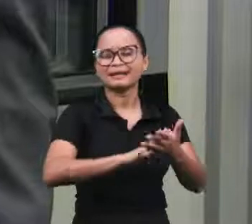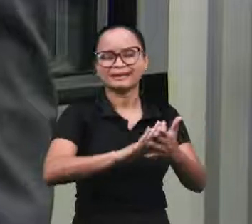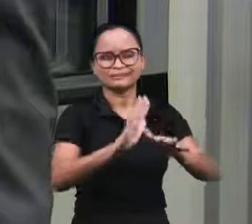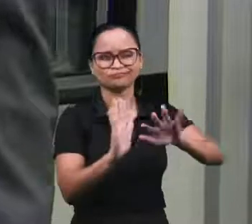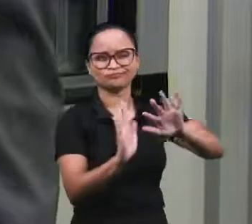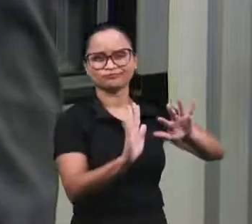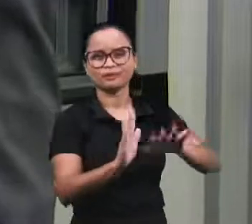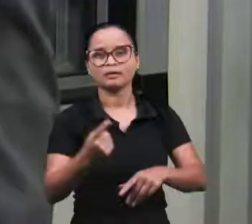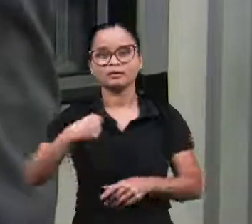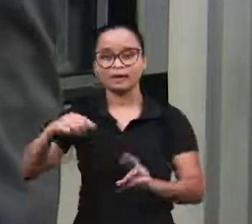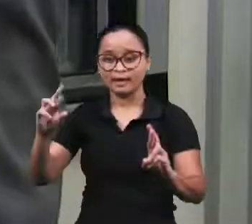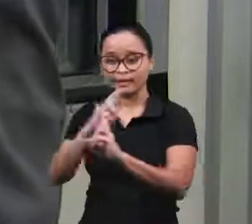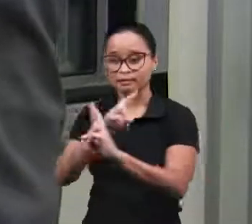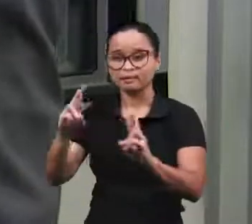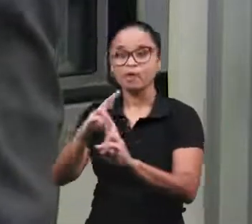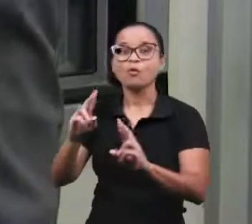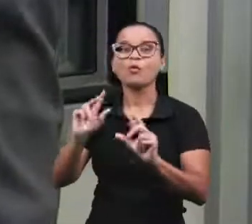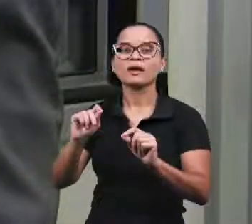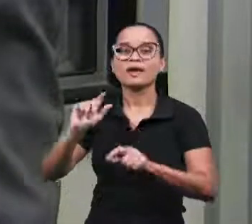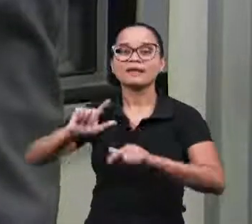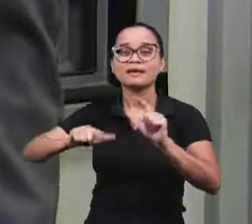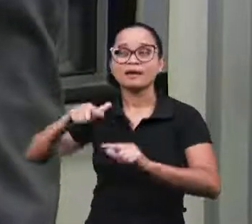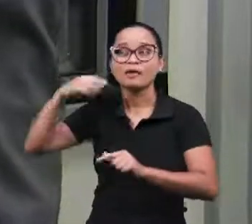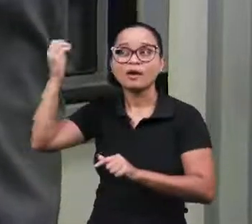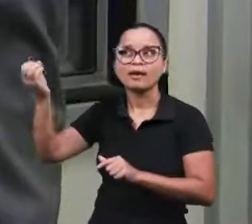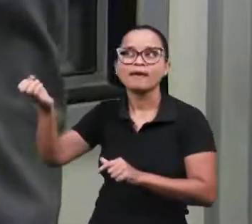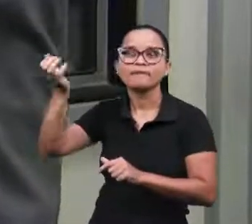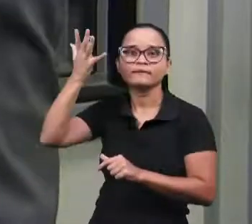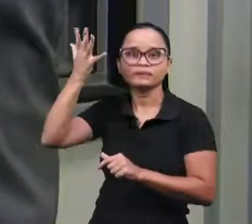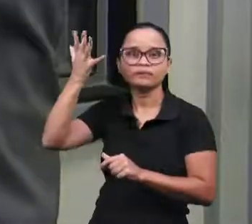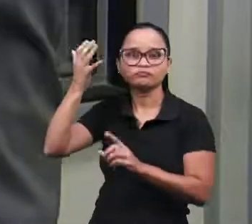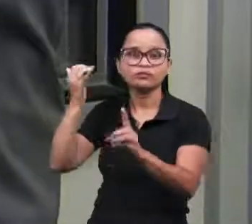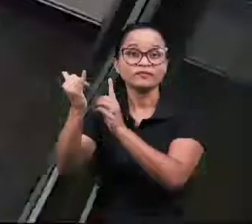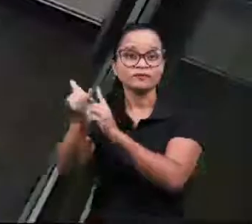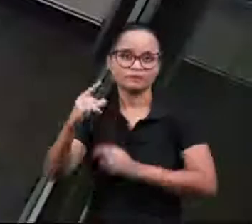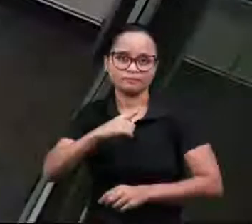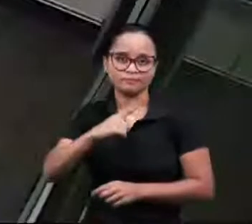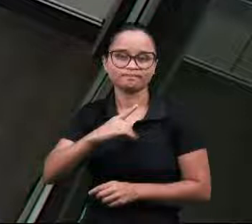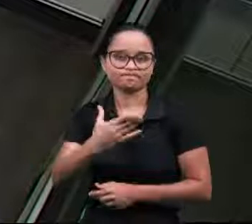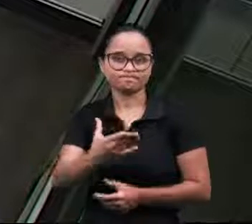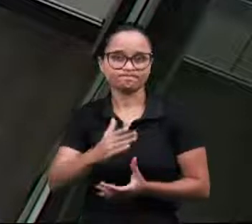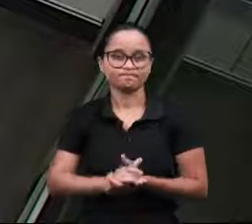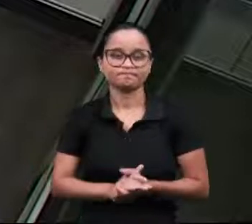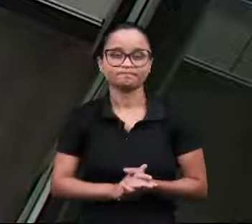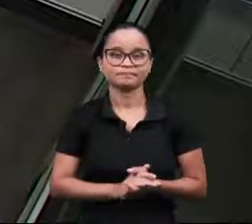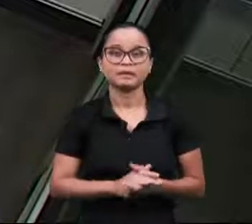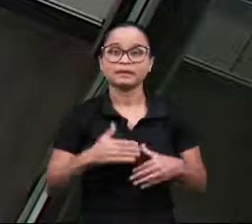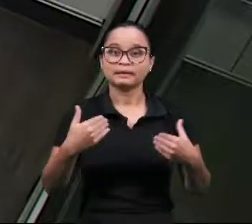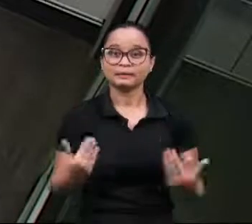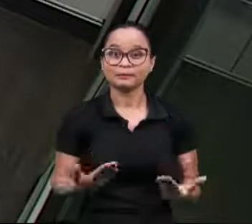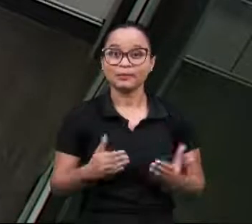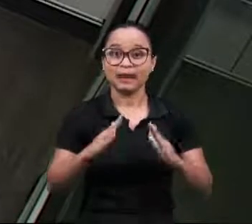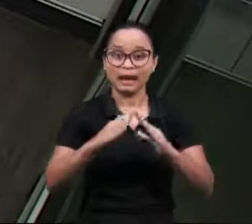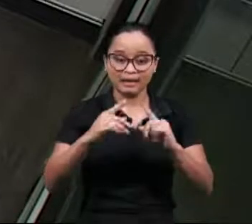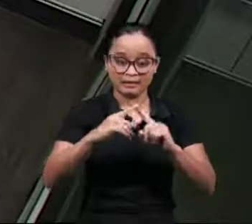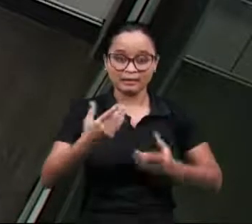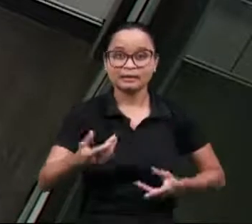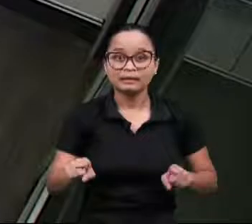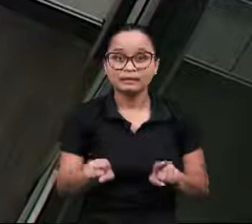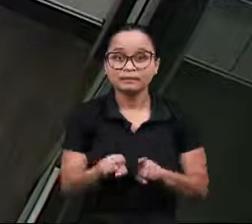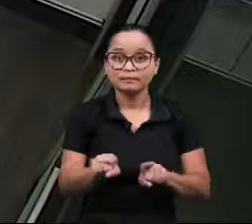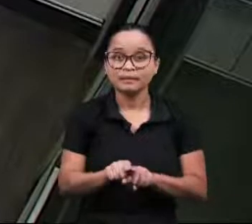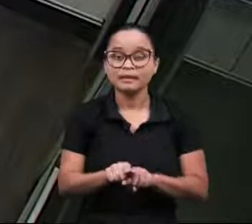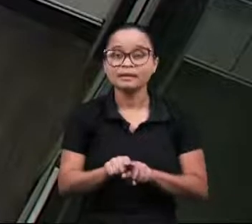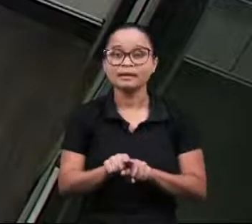não é? Isso. Embora que seja assim, mas a igreja é também descendente de Abraão, como